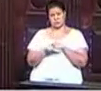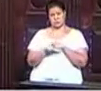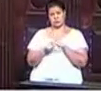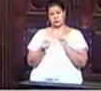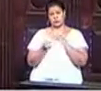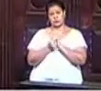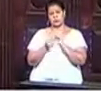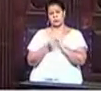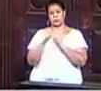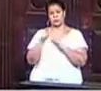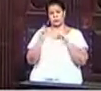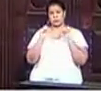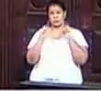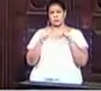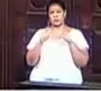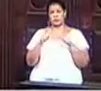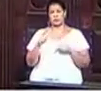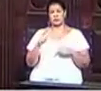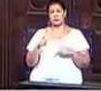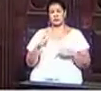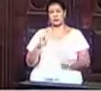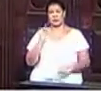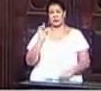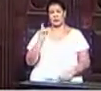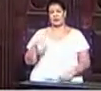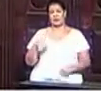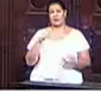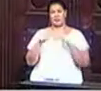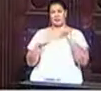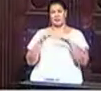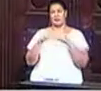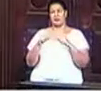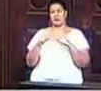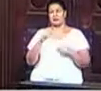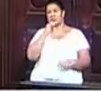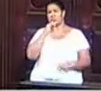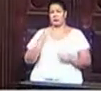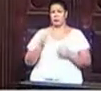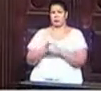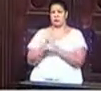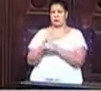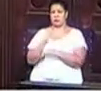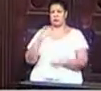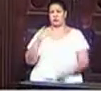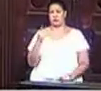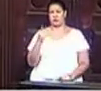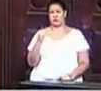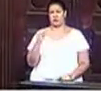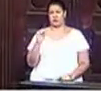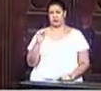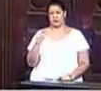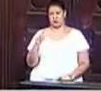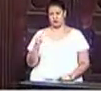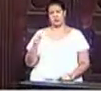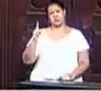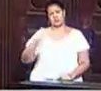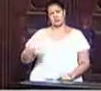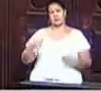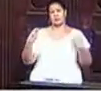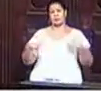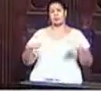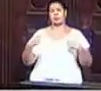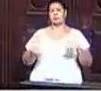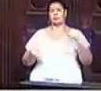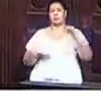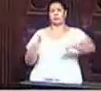aqui na LERJ, e o secretário dizia, por exemplo, olha, a questão de Charitas, da estação de Charitas, é preciso, infelizmente, não é possível, que é preciso